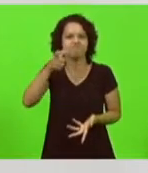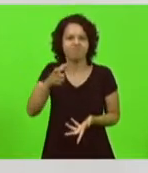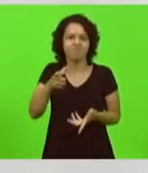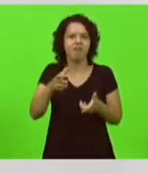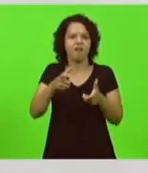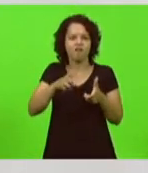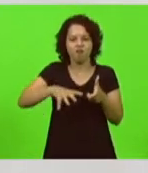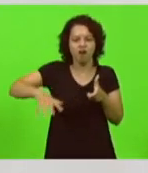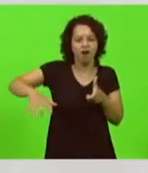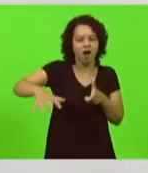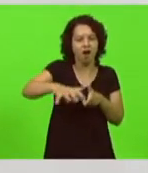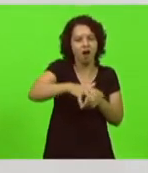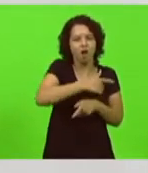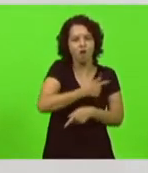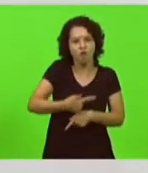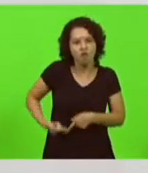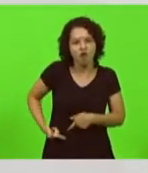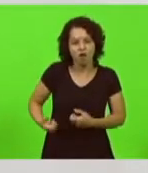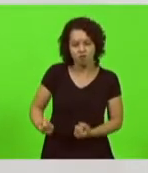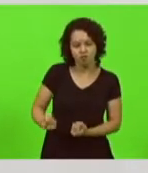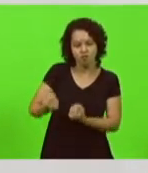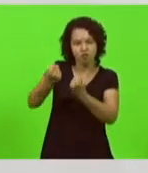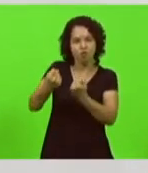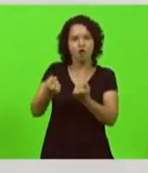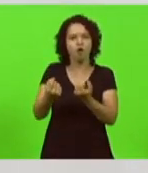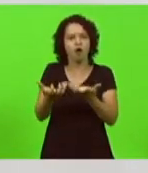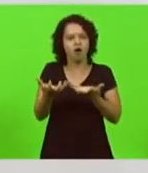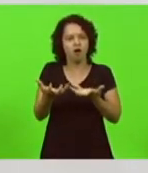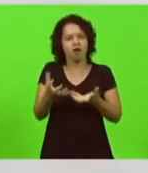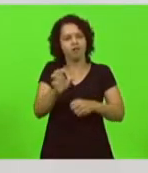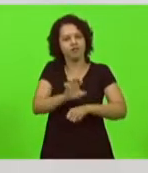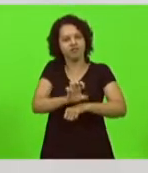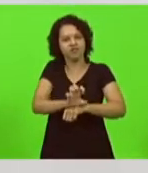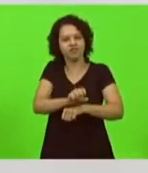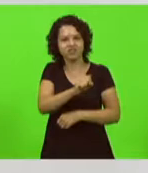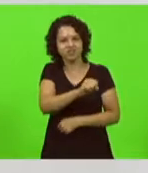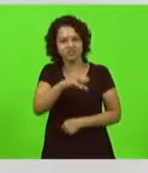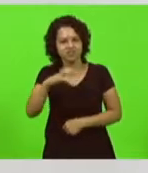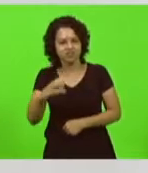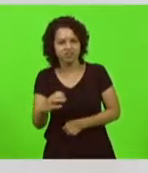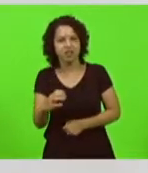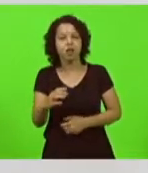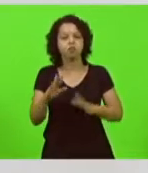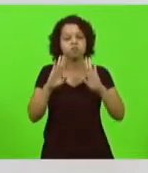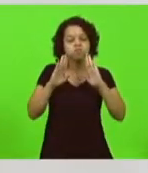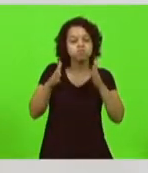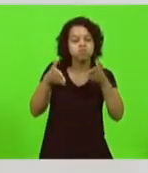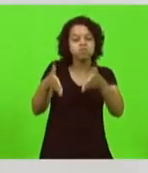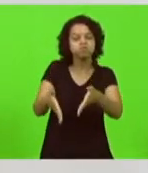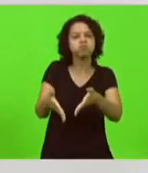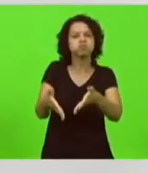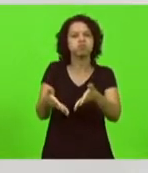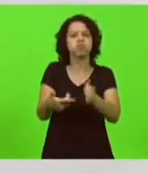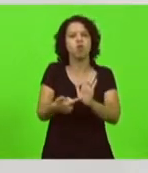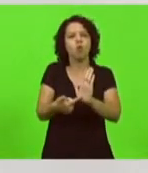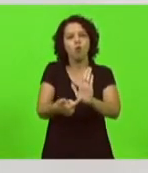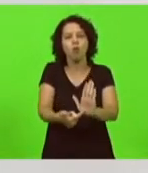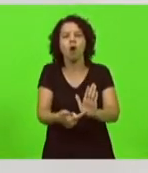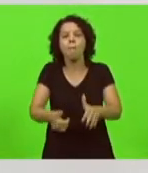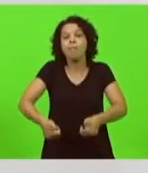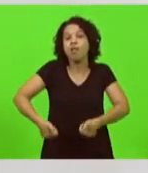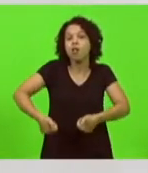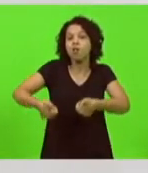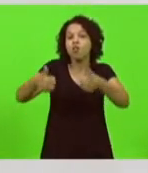com o objetivo de fortalecer o Estado de Santa Catarina a fim de oferecer mais e melhores oportunidades